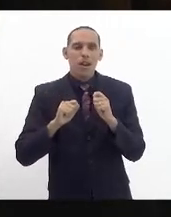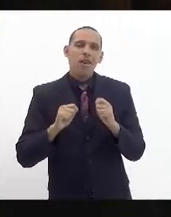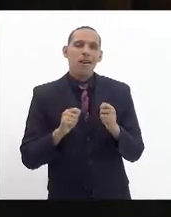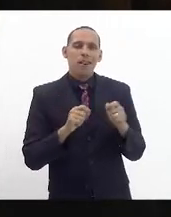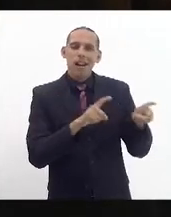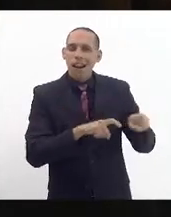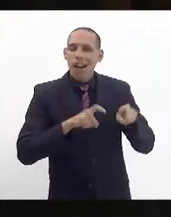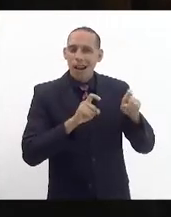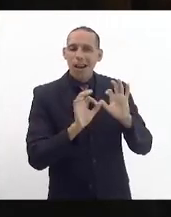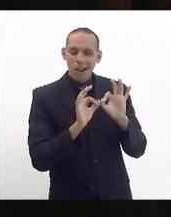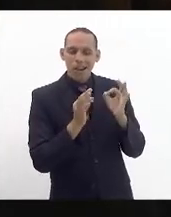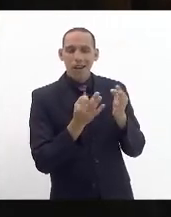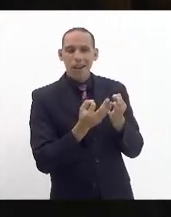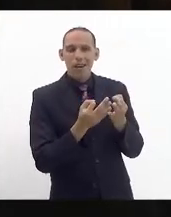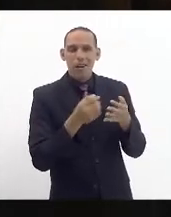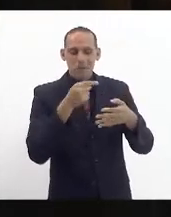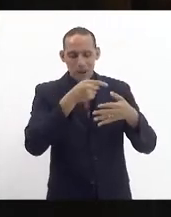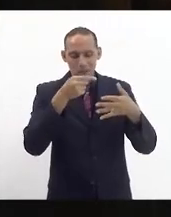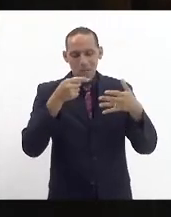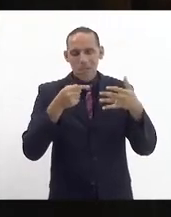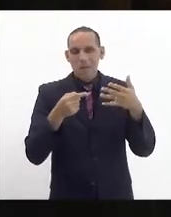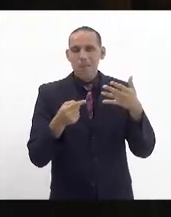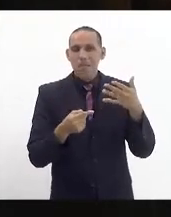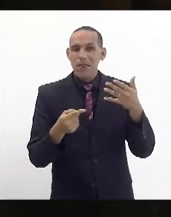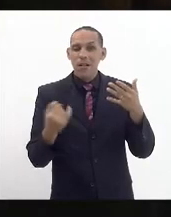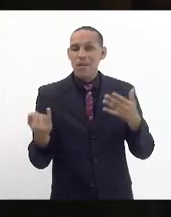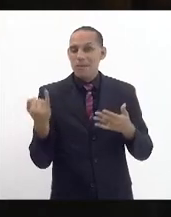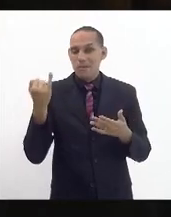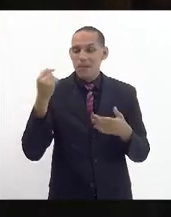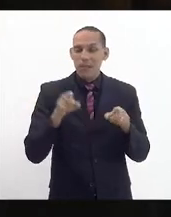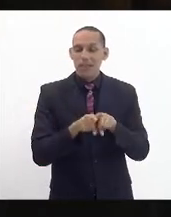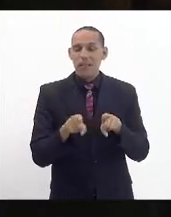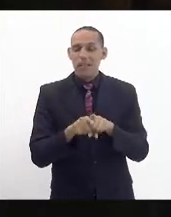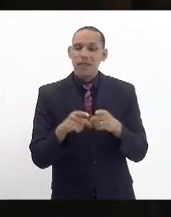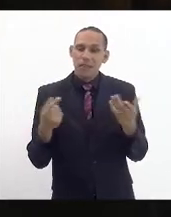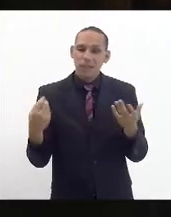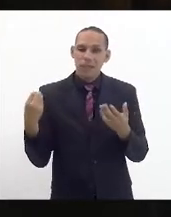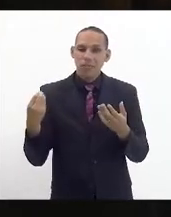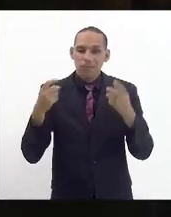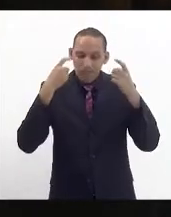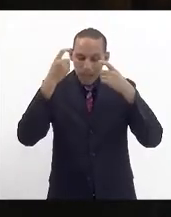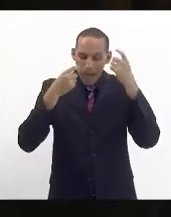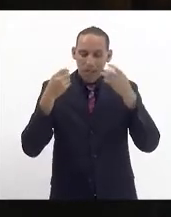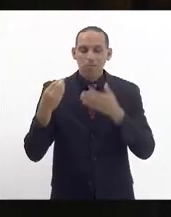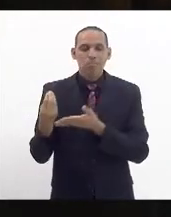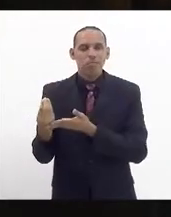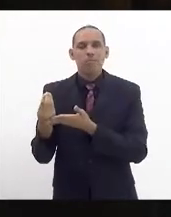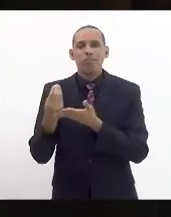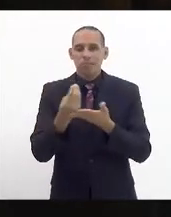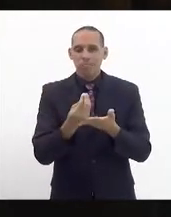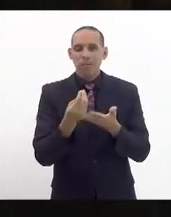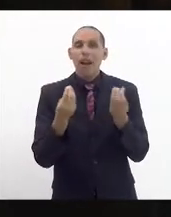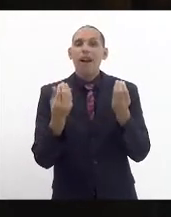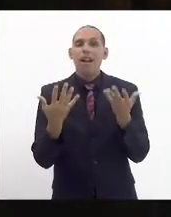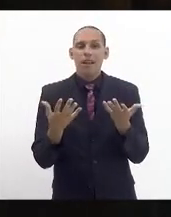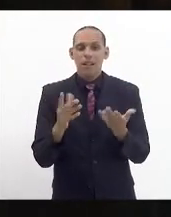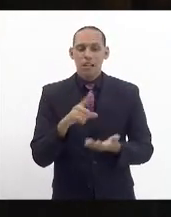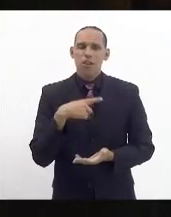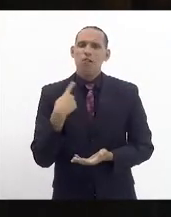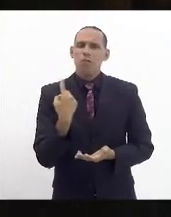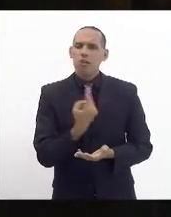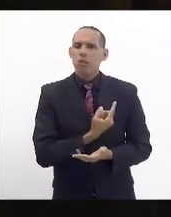enfim, todos esses elementos que são centrais. Então, eu gostaria de trazer essa preocupação ao senhor presidente, que a gente possa,